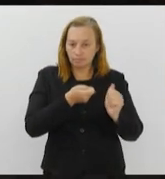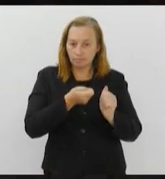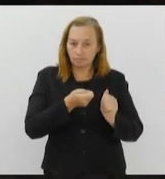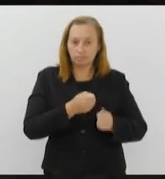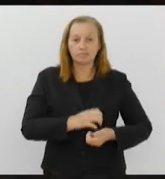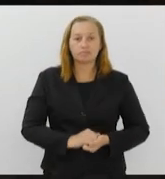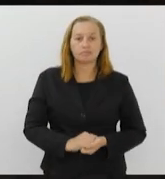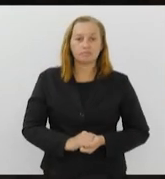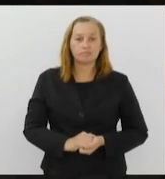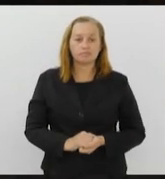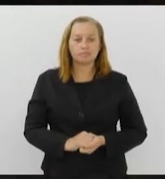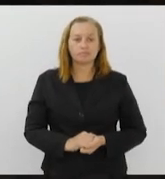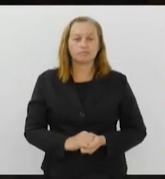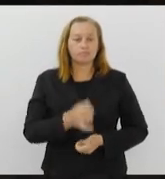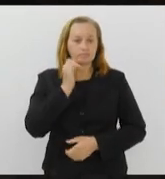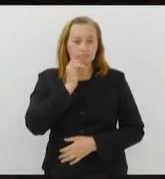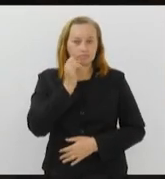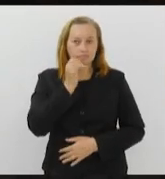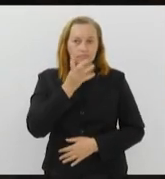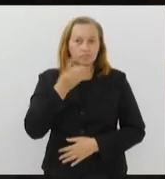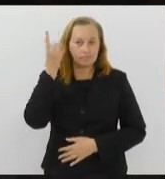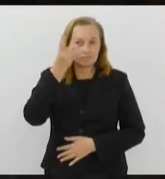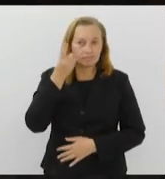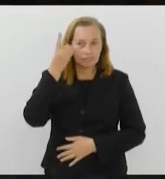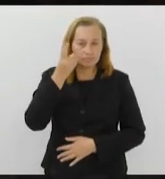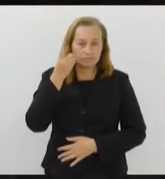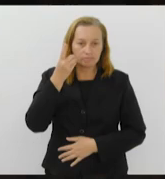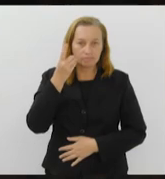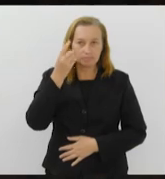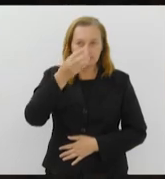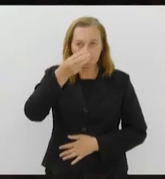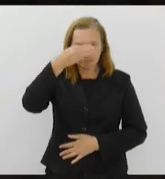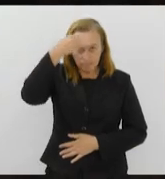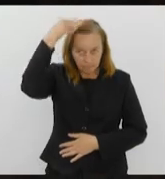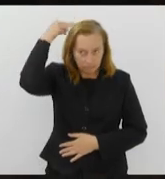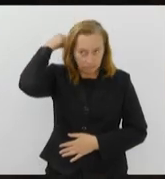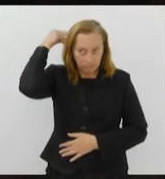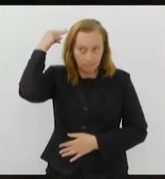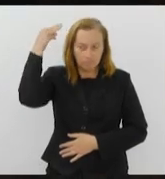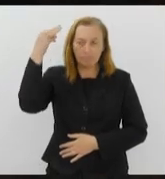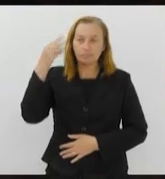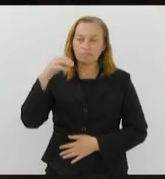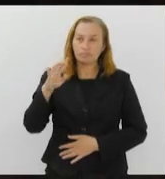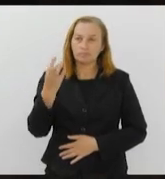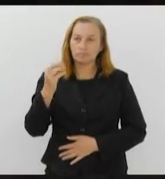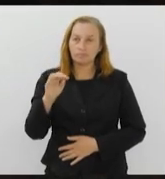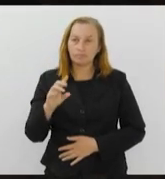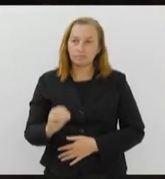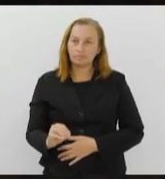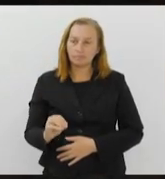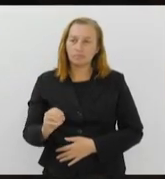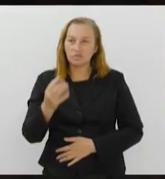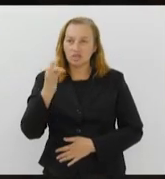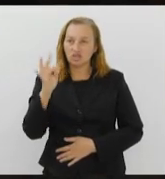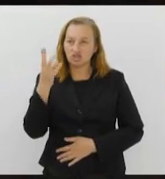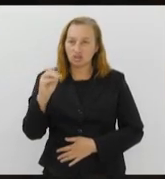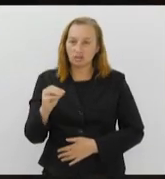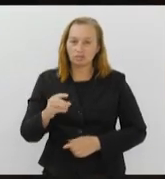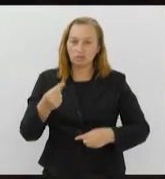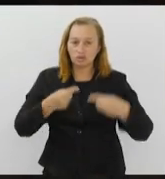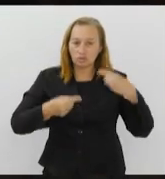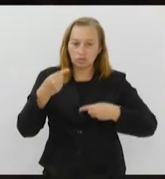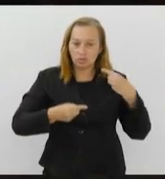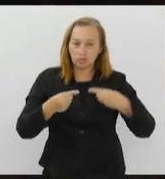controle, favorável. Relatores, deputado Márcio Pacheco, Marcelo Cabeleireiro, Tiago Galhaço, Vinícius Cosolino. Em